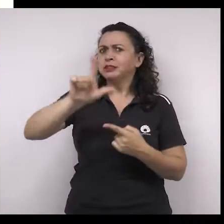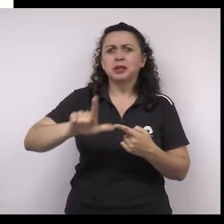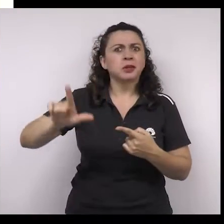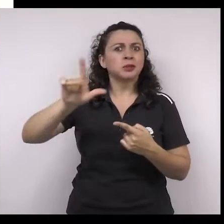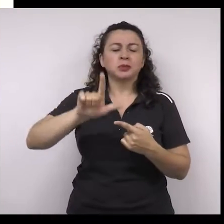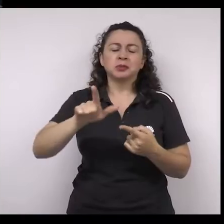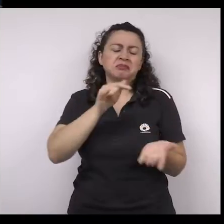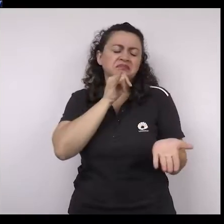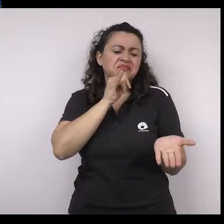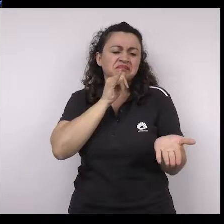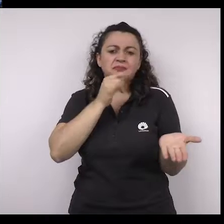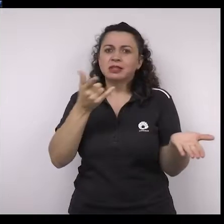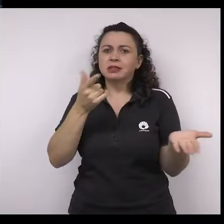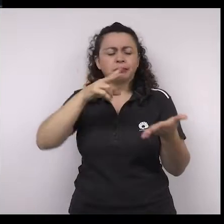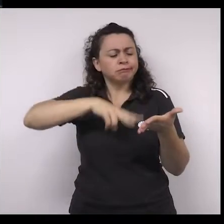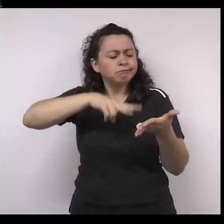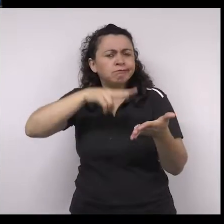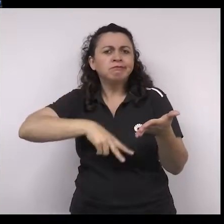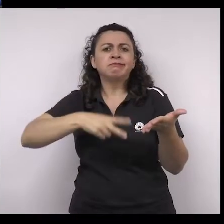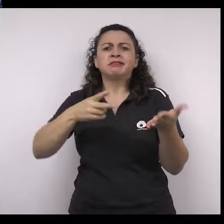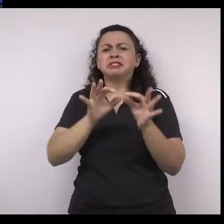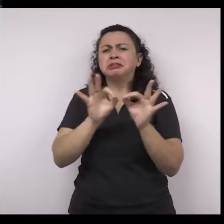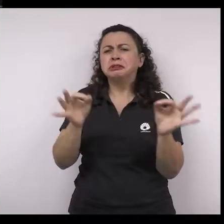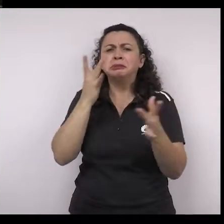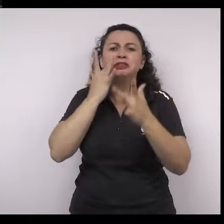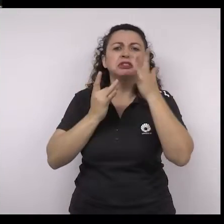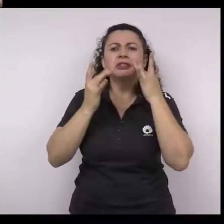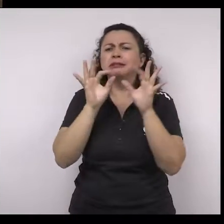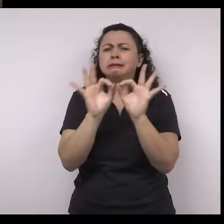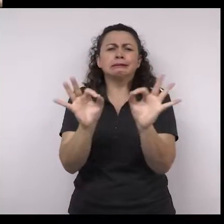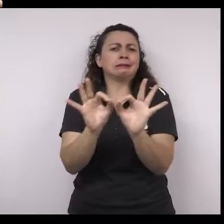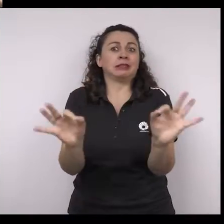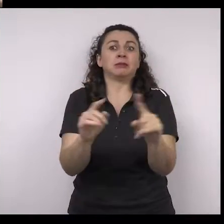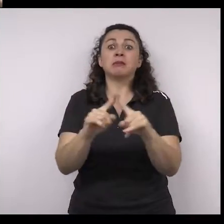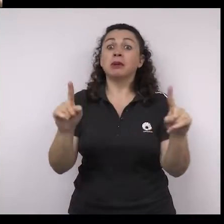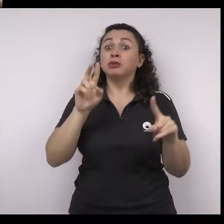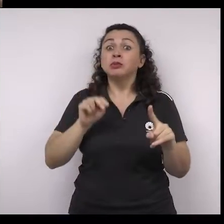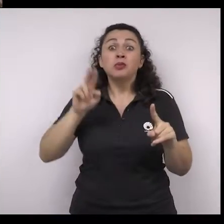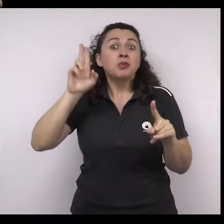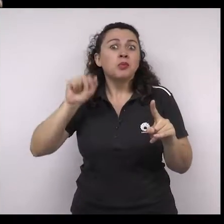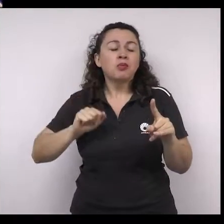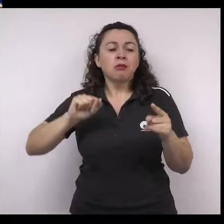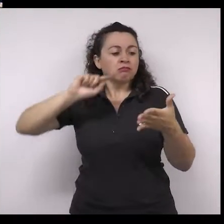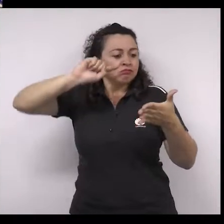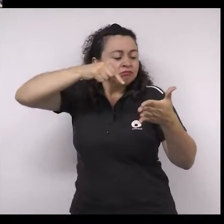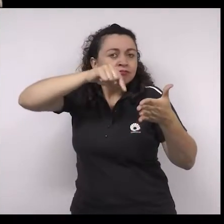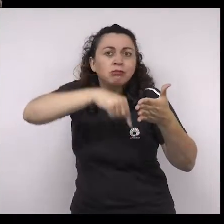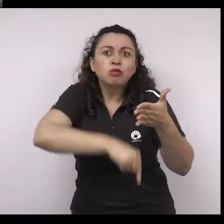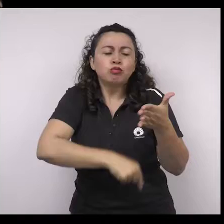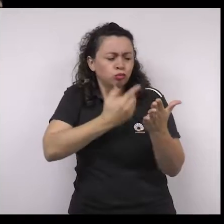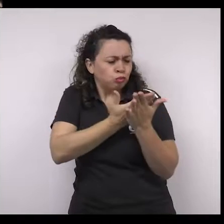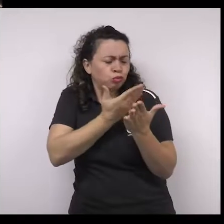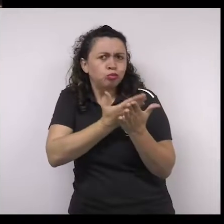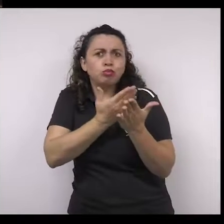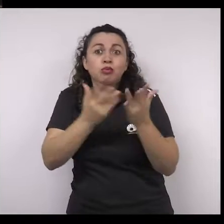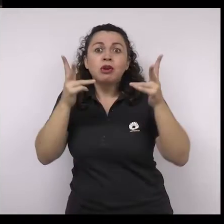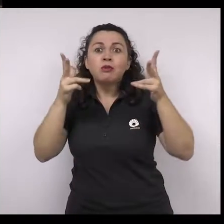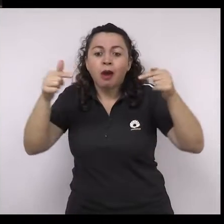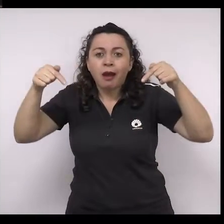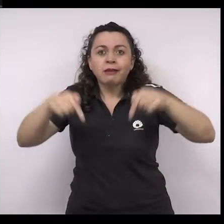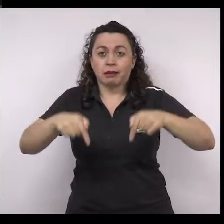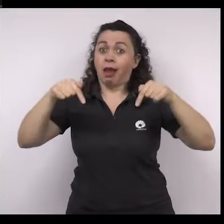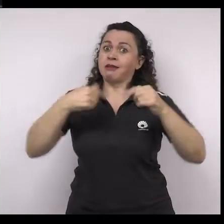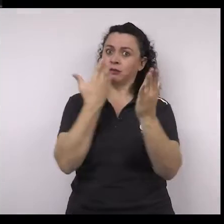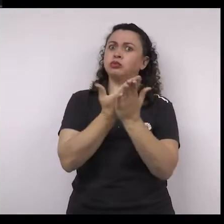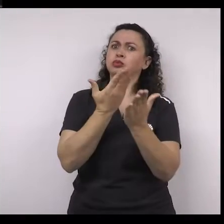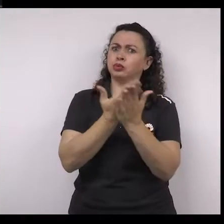fiz, participei de teatros, assim, sabe? Mas não tão profundo como é aqui. Que aqui a gente